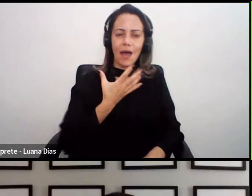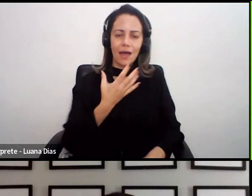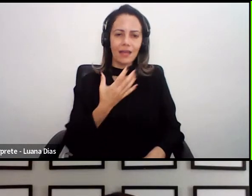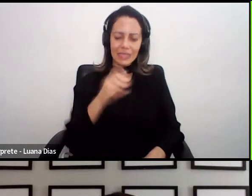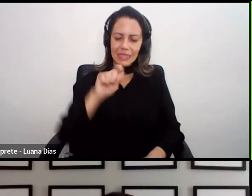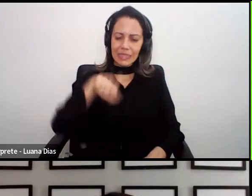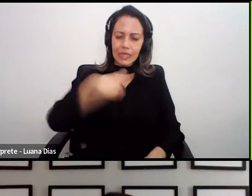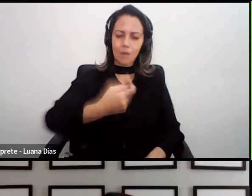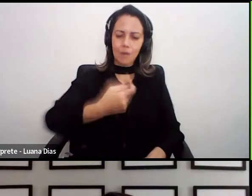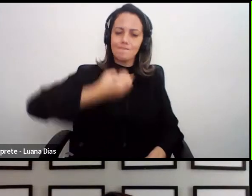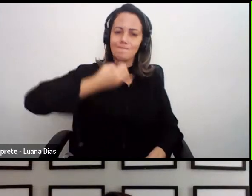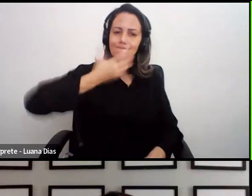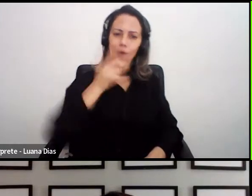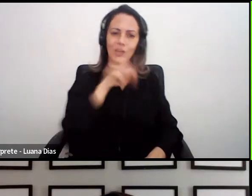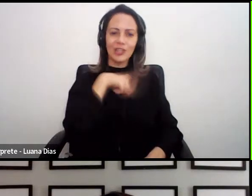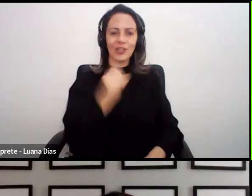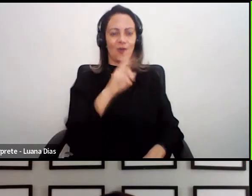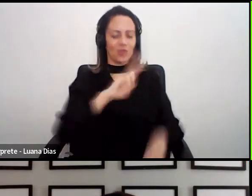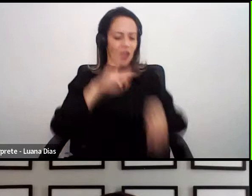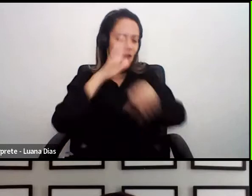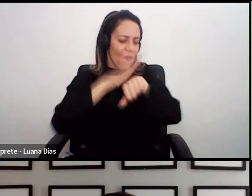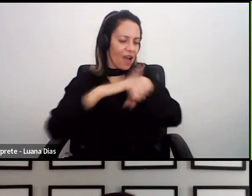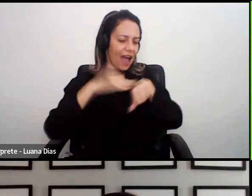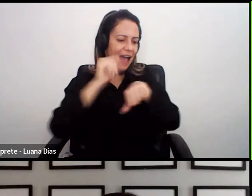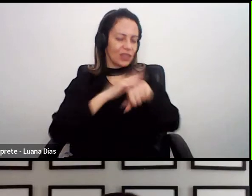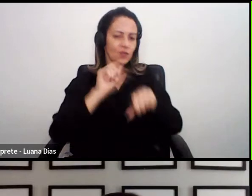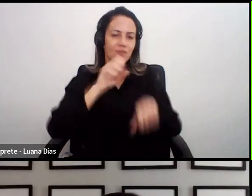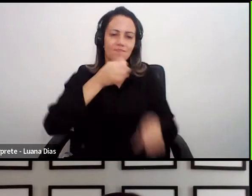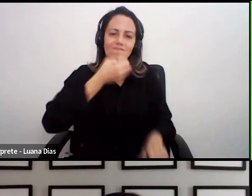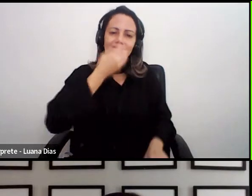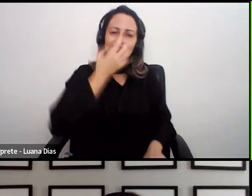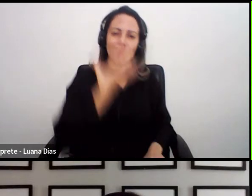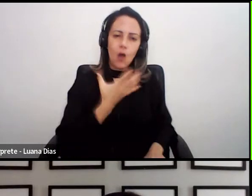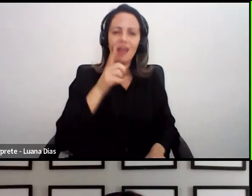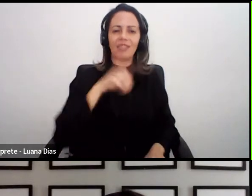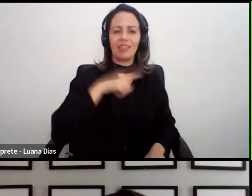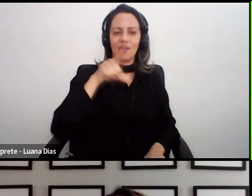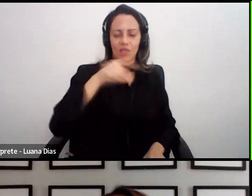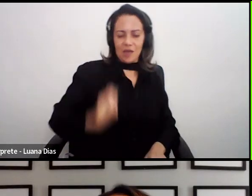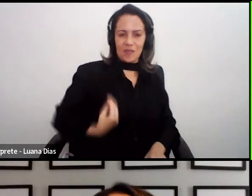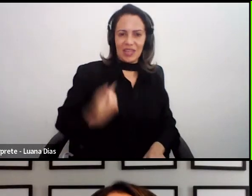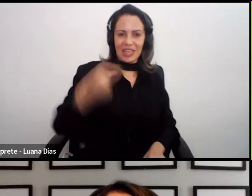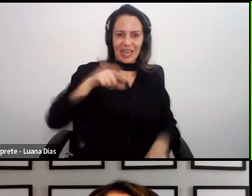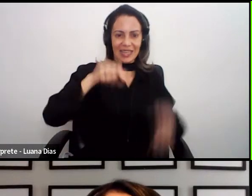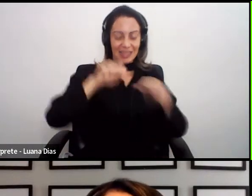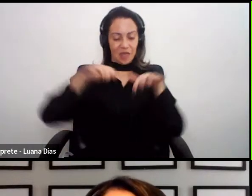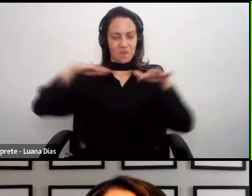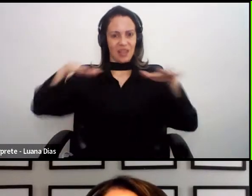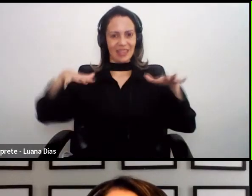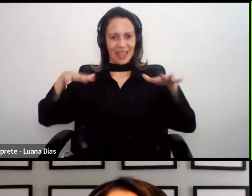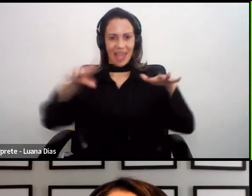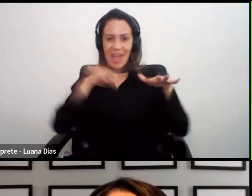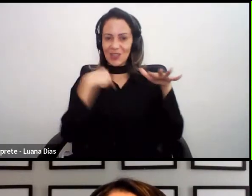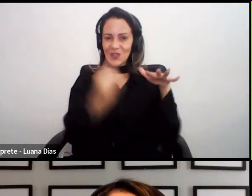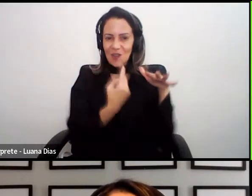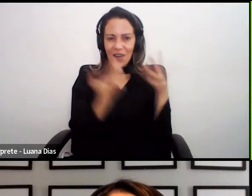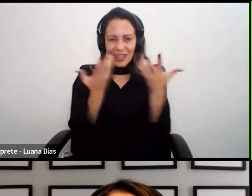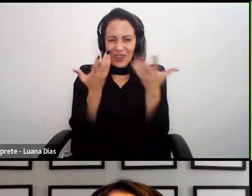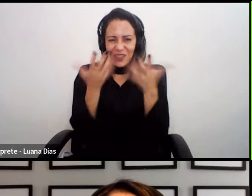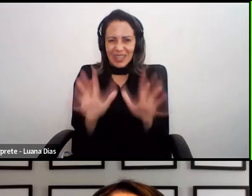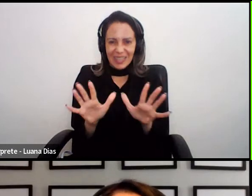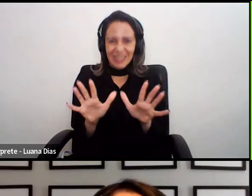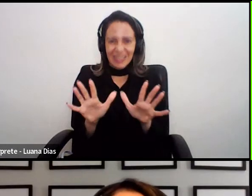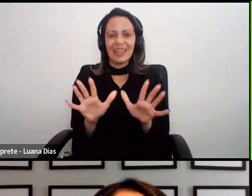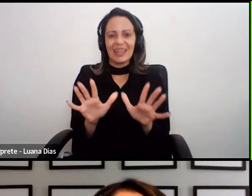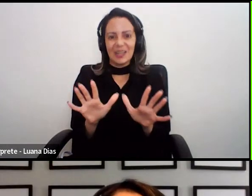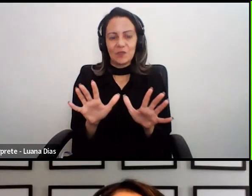muito carinho no Brasil, a sua participação na plateia, né? Nós não queríamos surpreender o